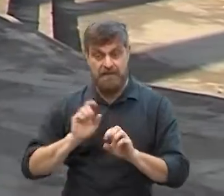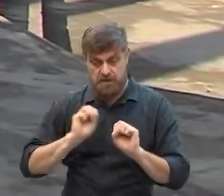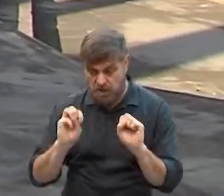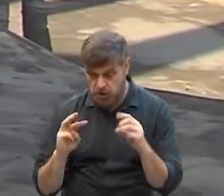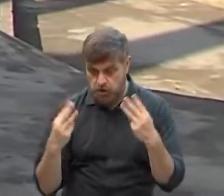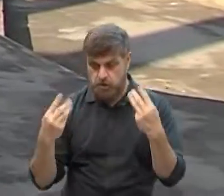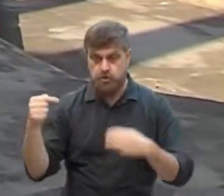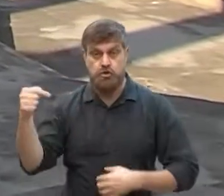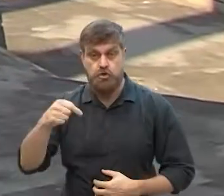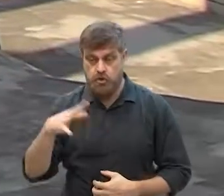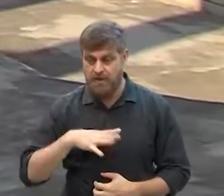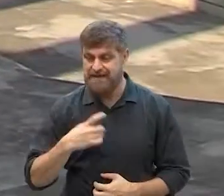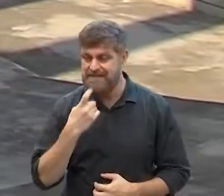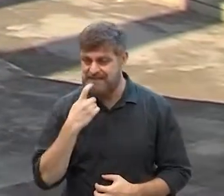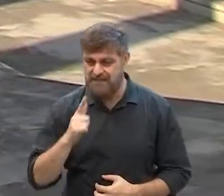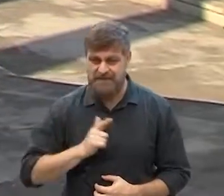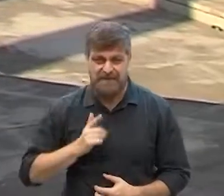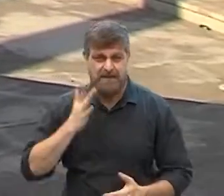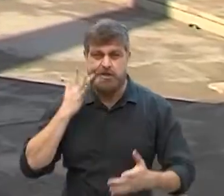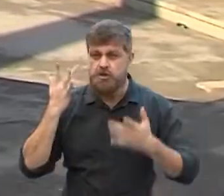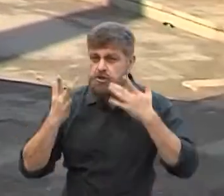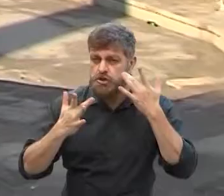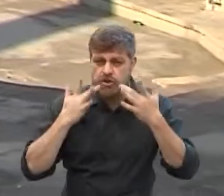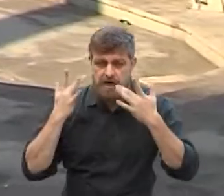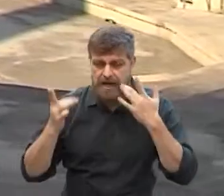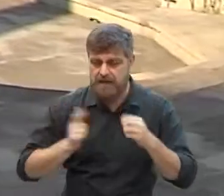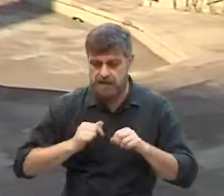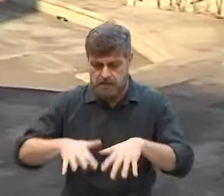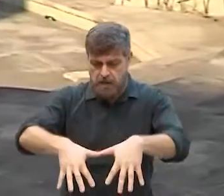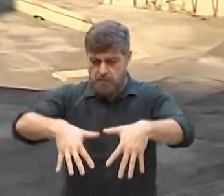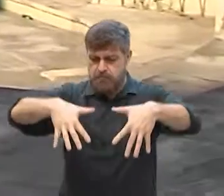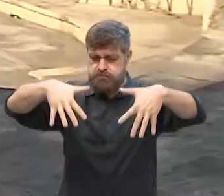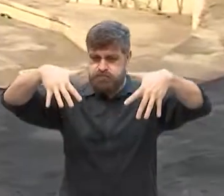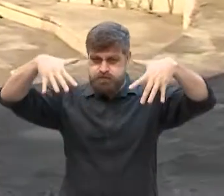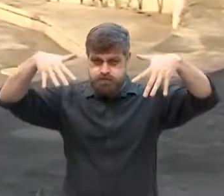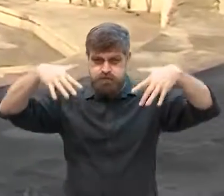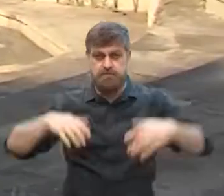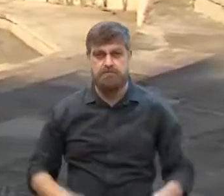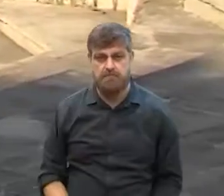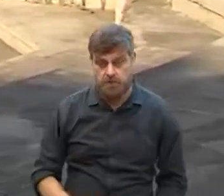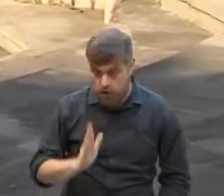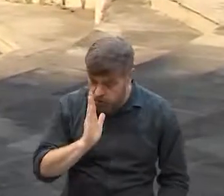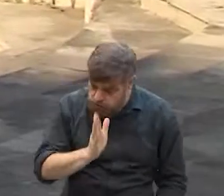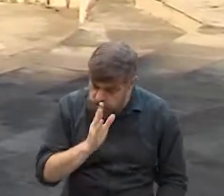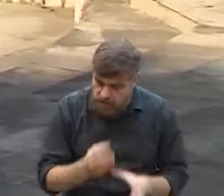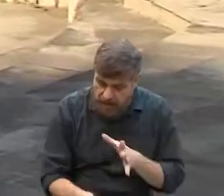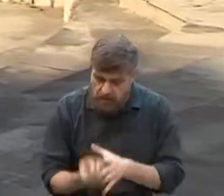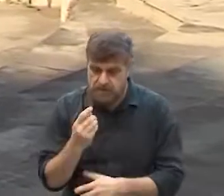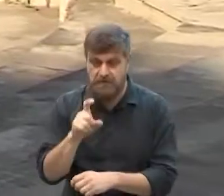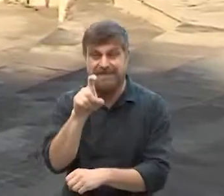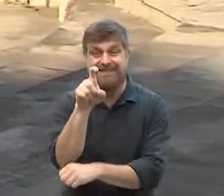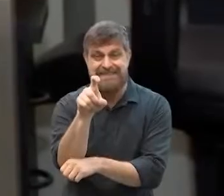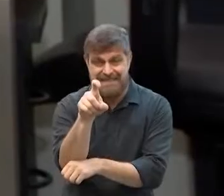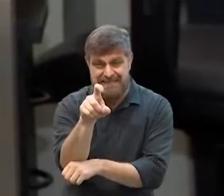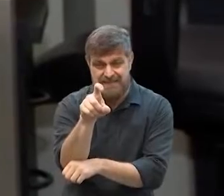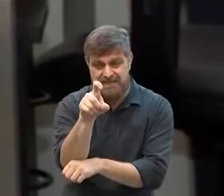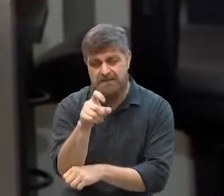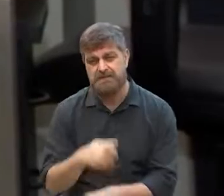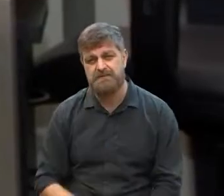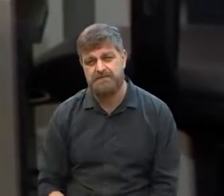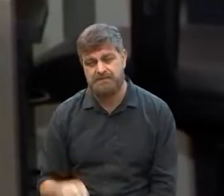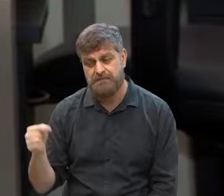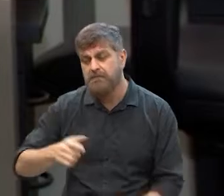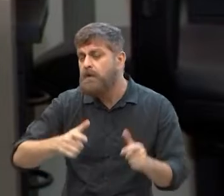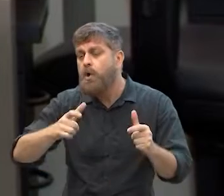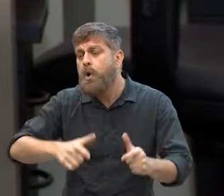shows memoráveis, de peças de teatro abertas ao público e ao ar livre. Então o Centro de Convivência é